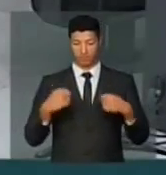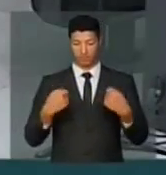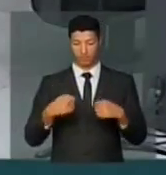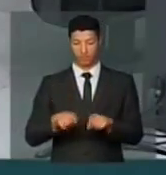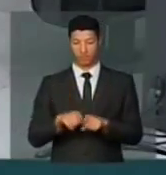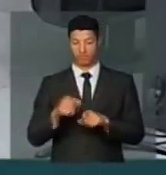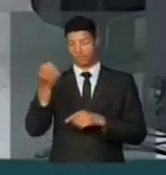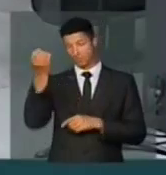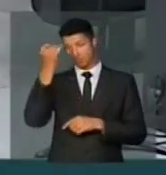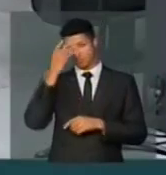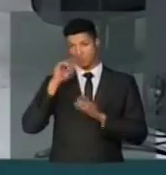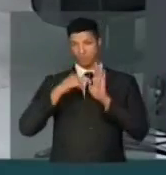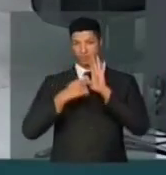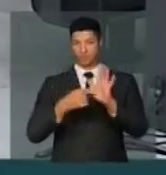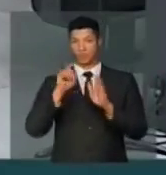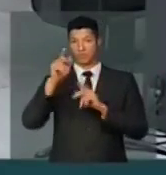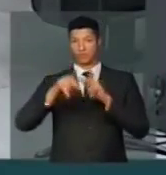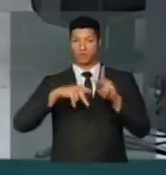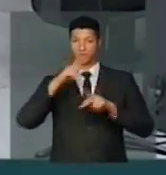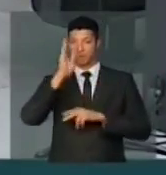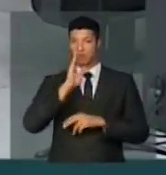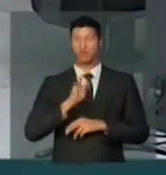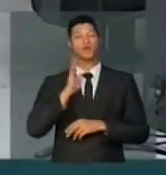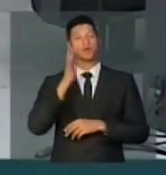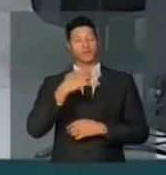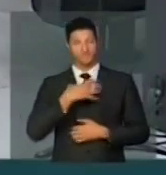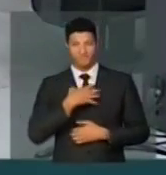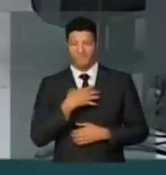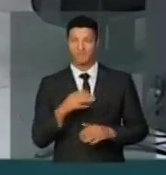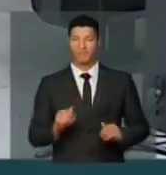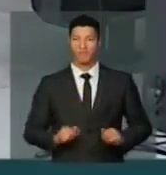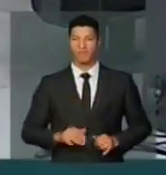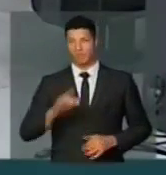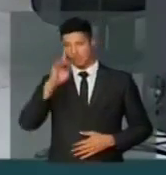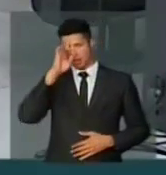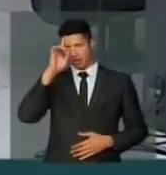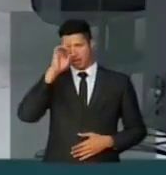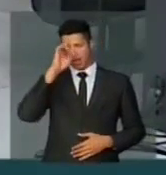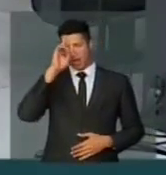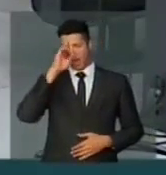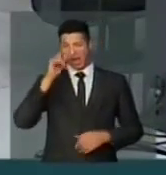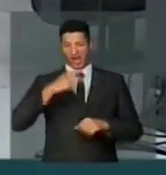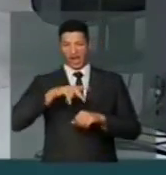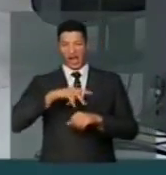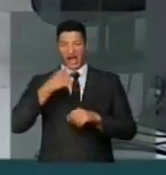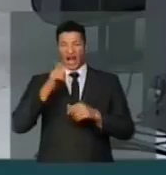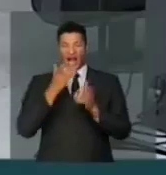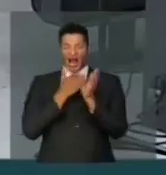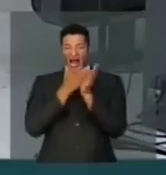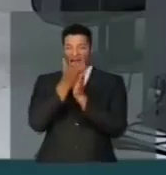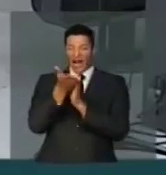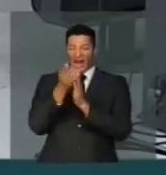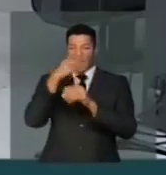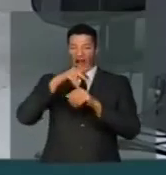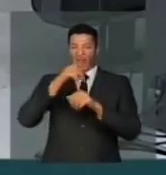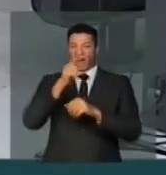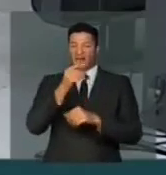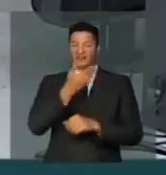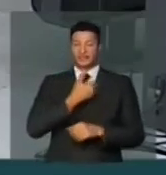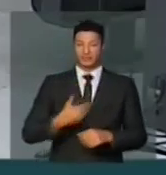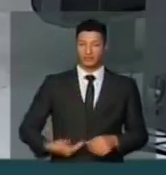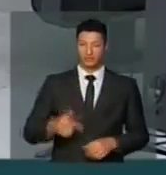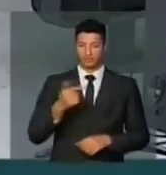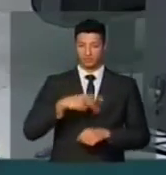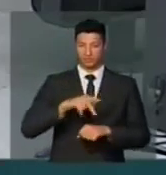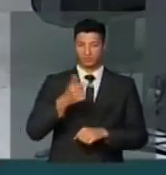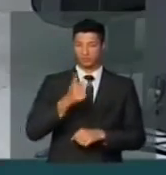e revela aquilo que o povo brasileiro já sente na pele todos os dias, de um país sem rumo, um país sem governo, um